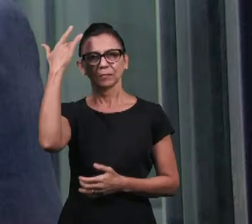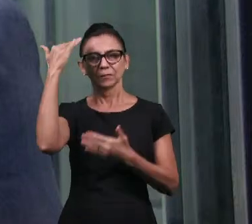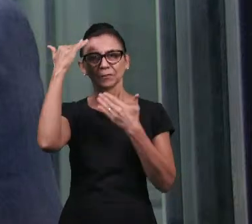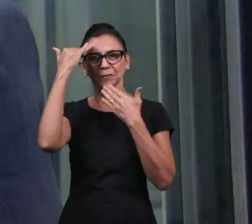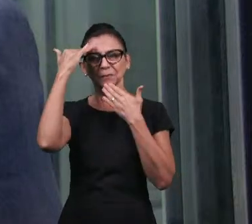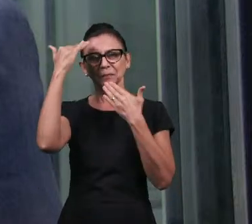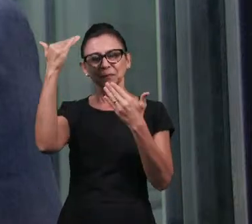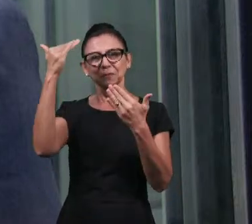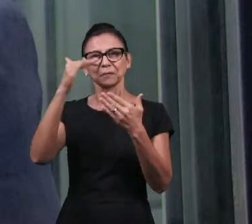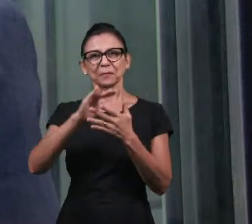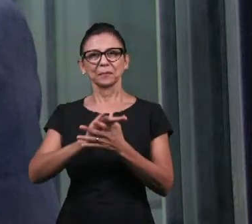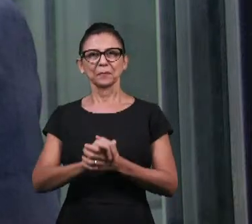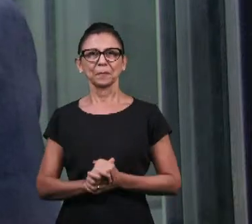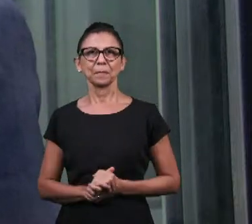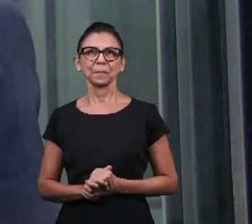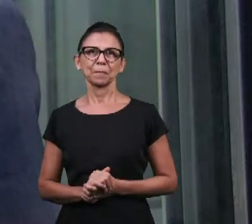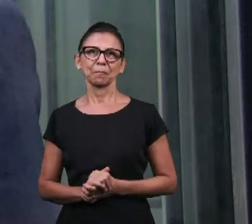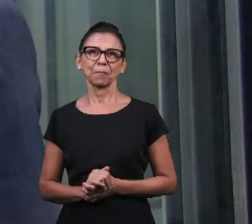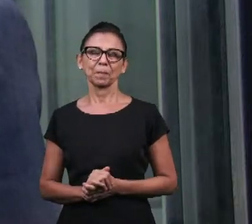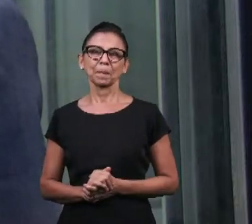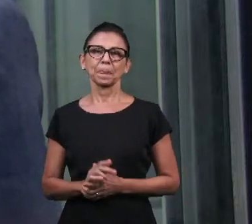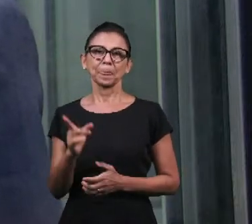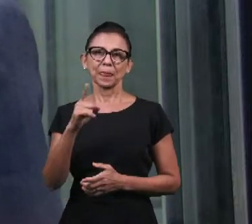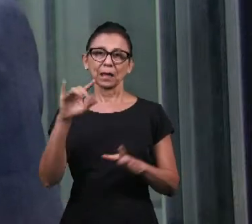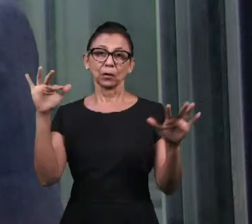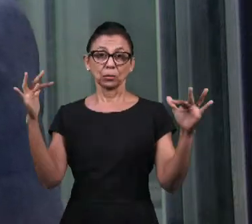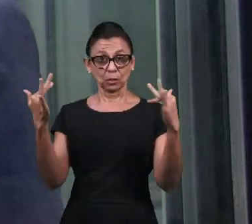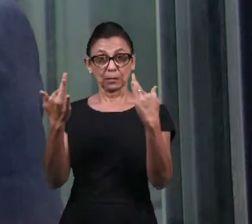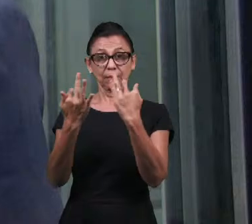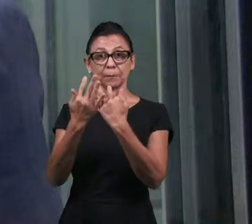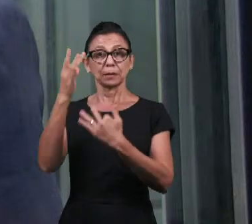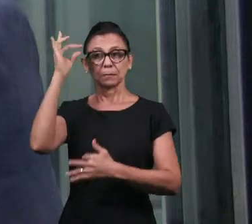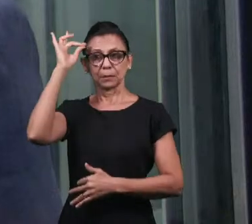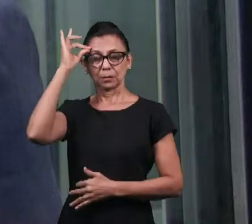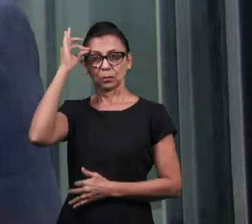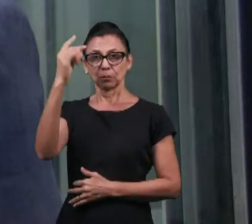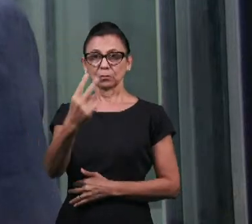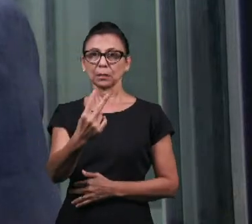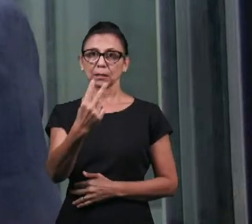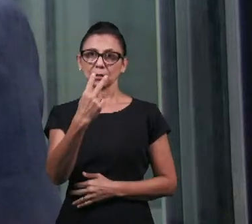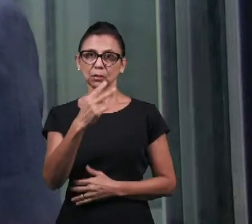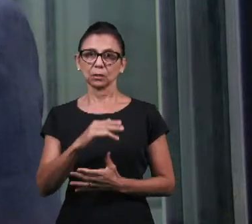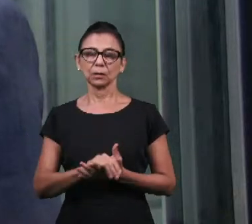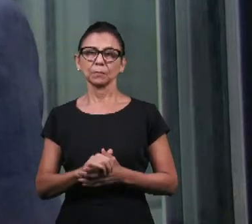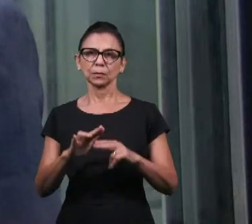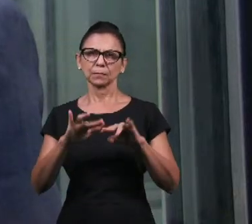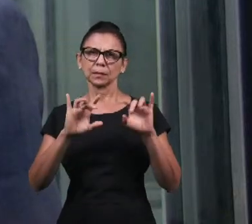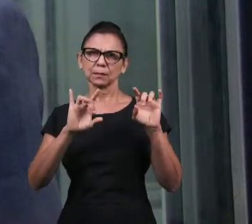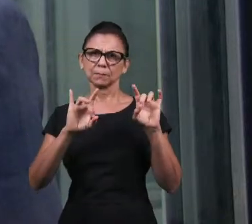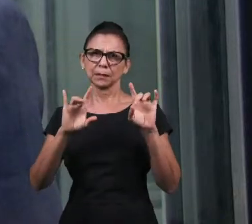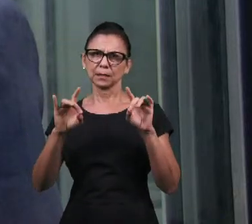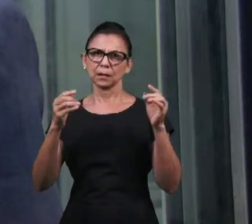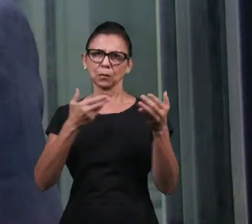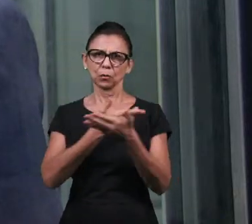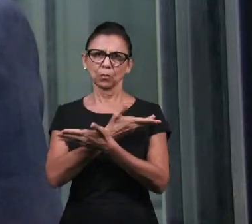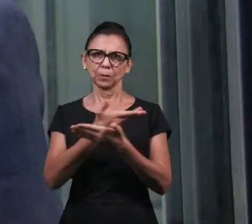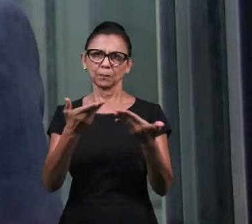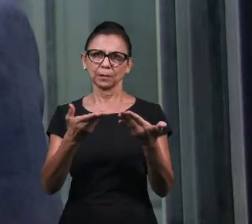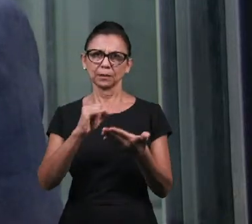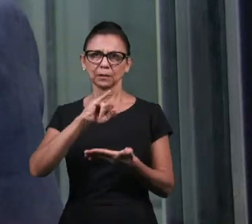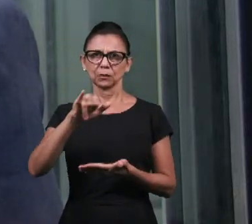nós estamos falando com a nossa família espiritual, mas eu quero saudar de modo especial a Igreja de Jardim da Penha